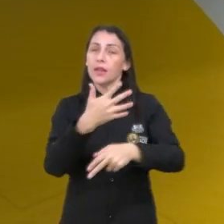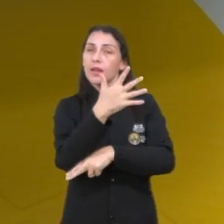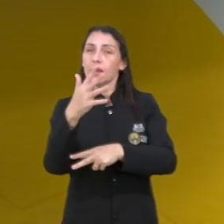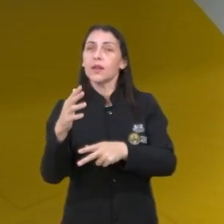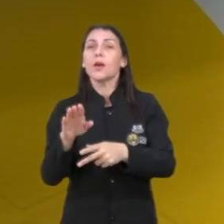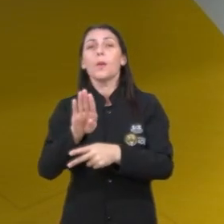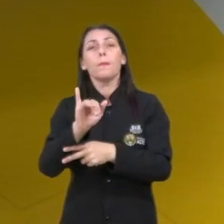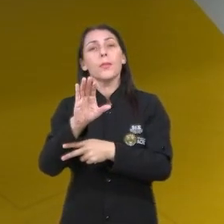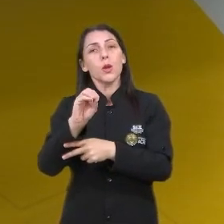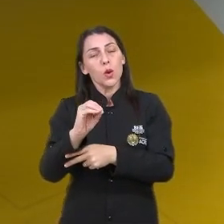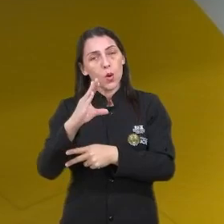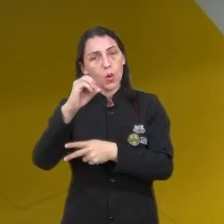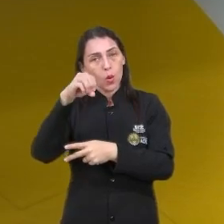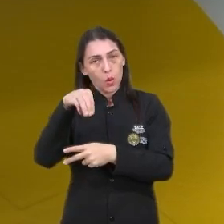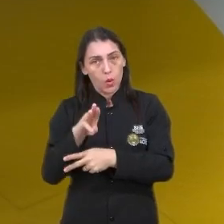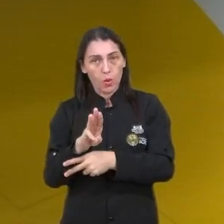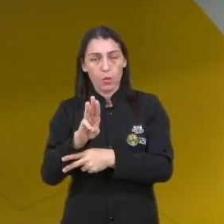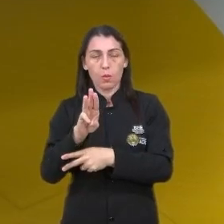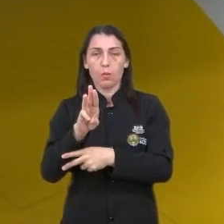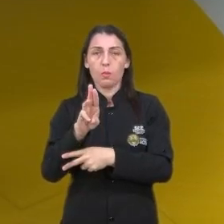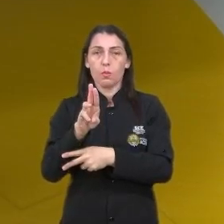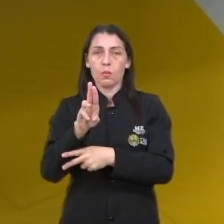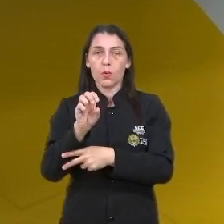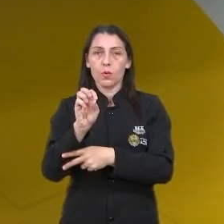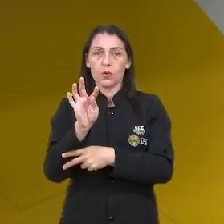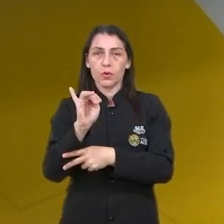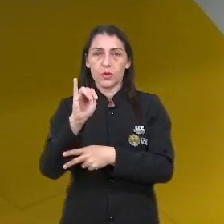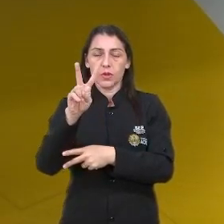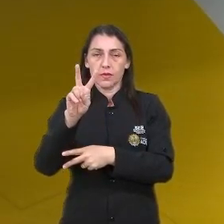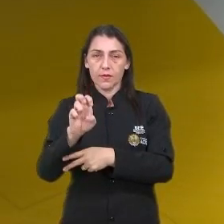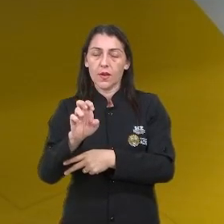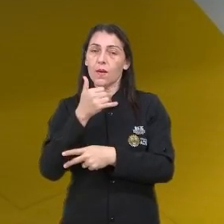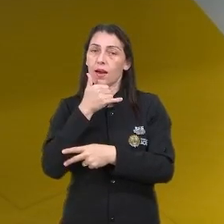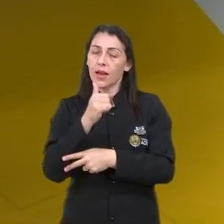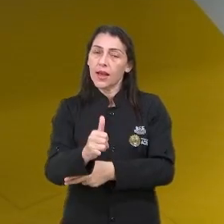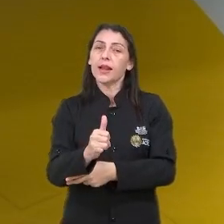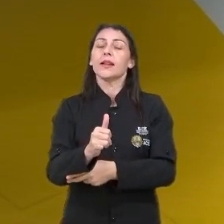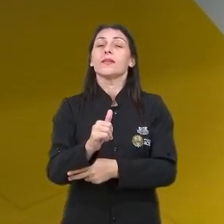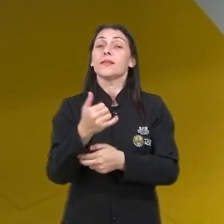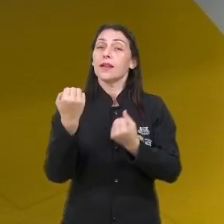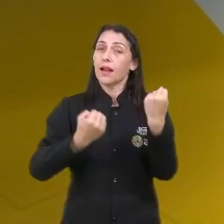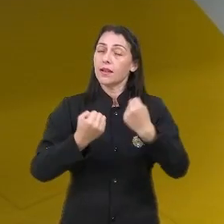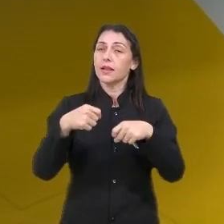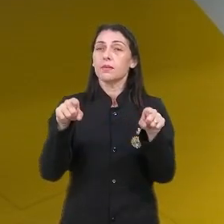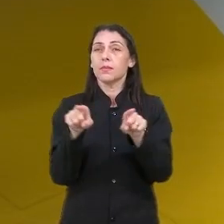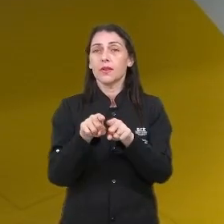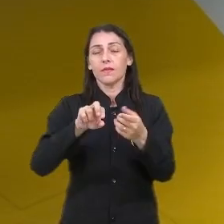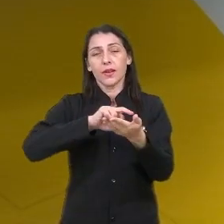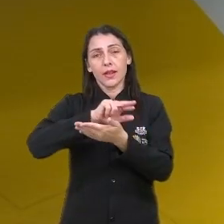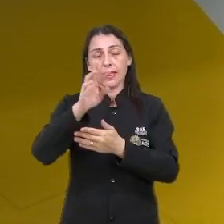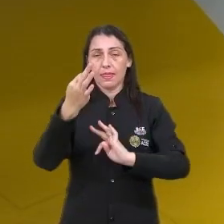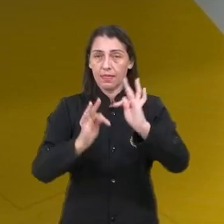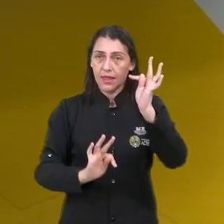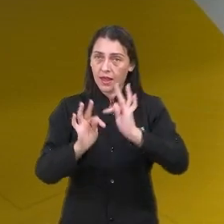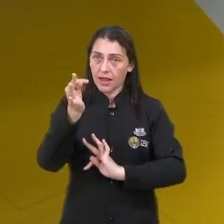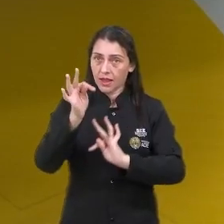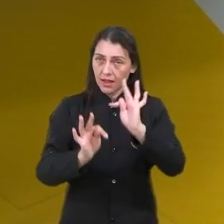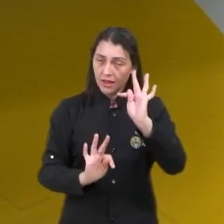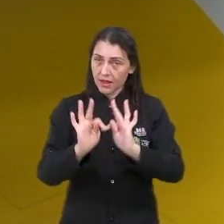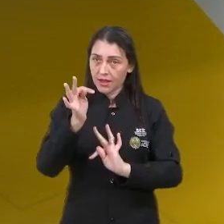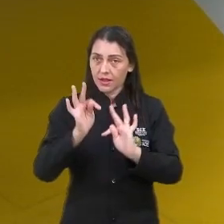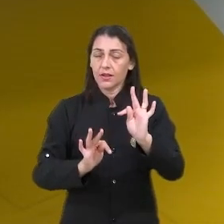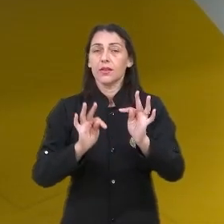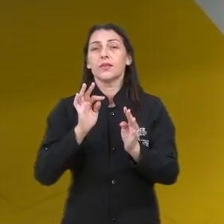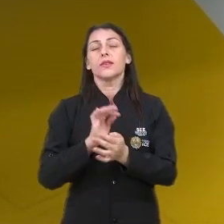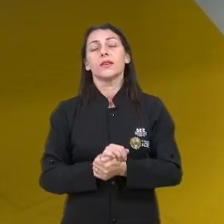o biocombustível, né? Nós temos a energia elétrica, os carros elétricos, enfim, a tecnologia caminha,